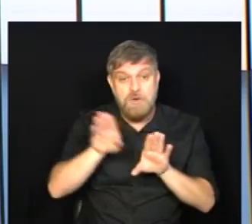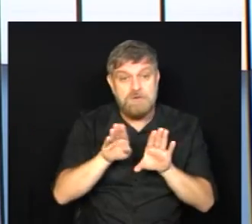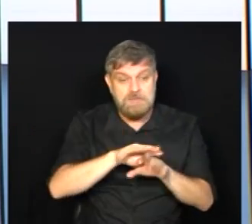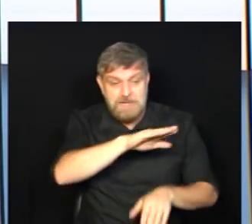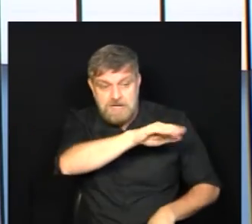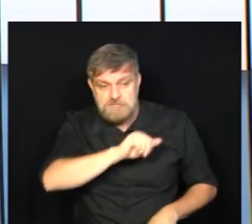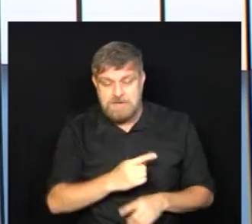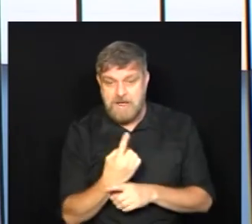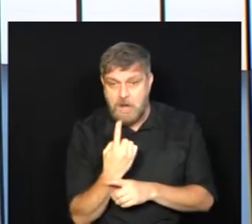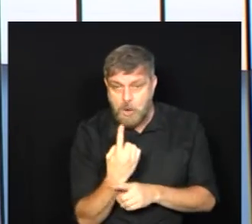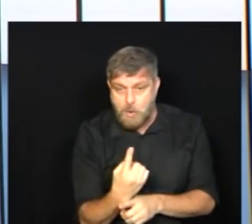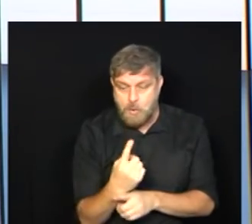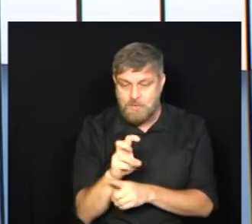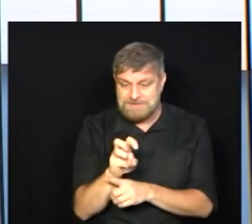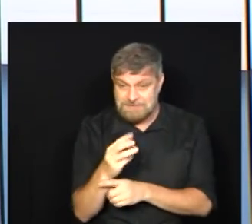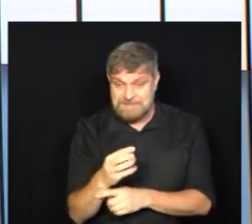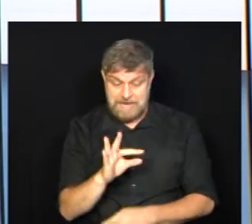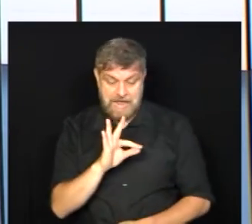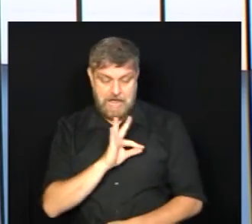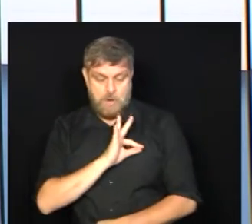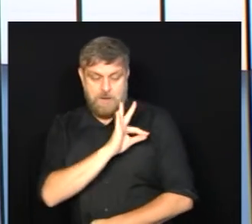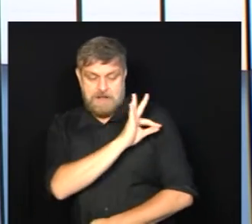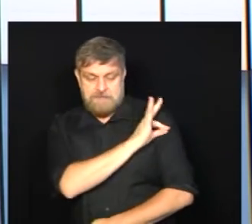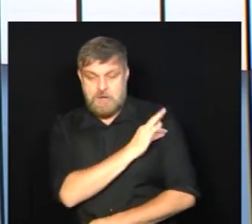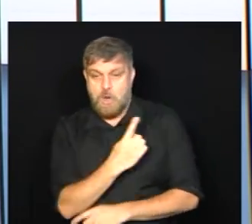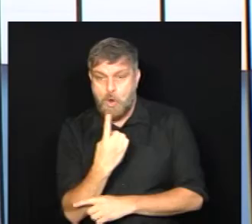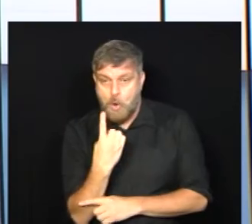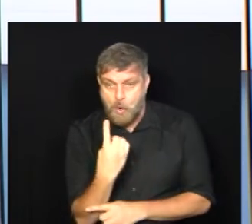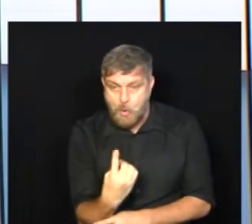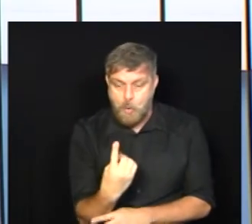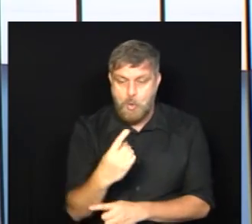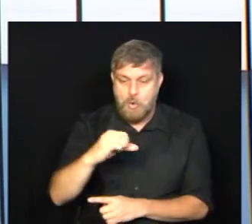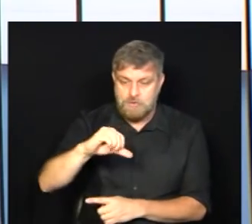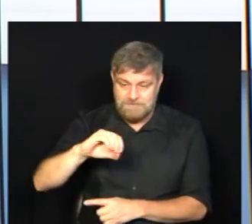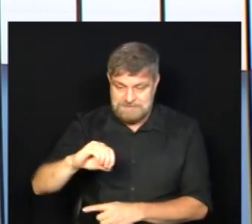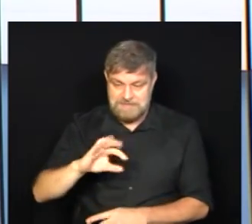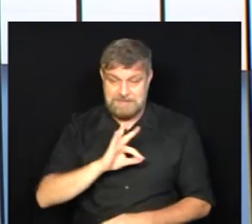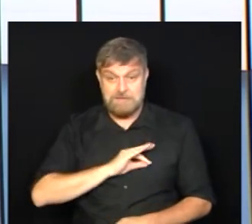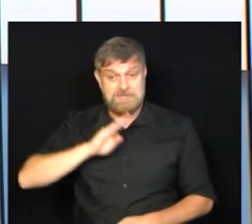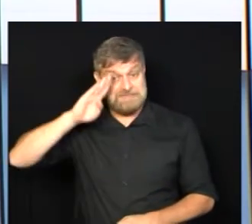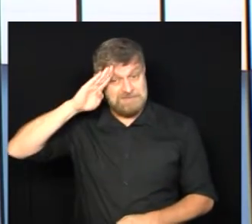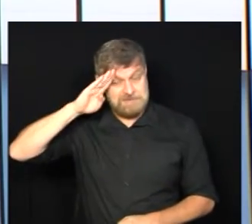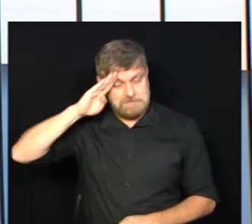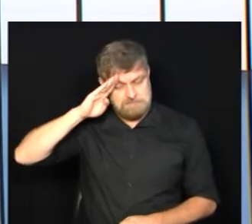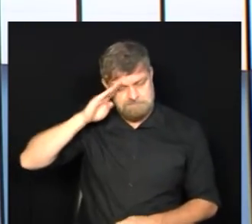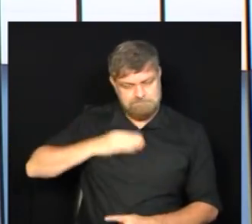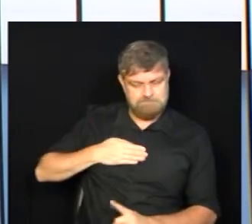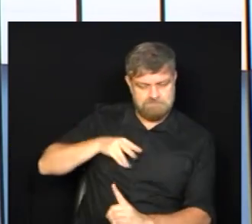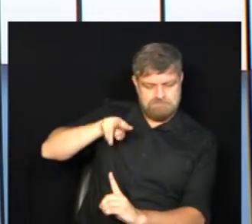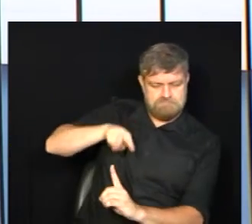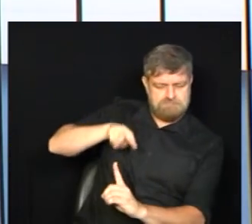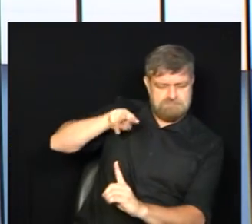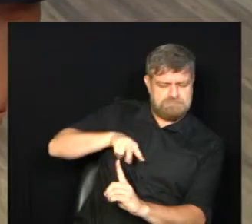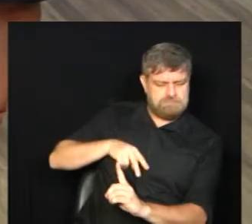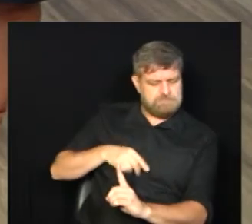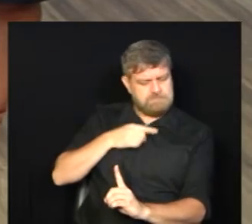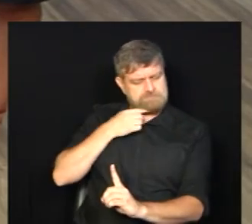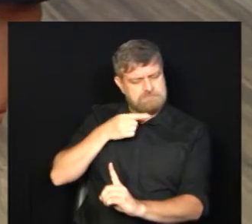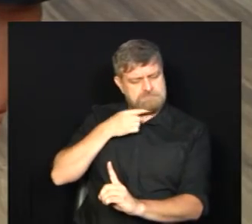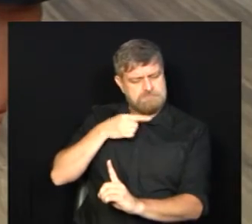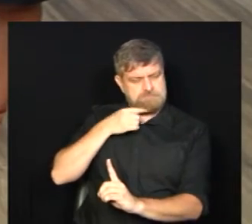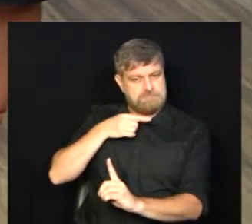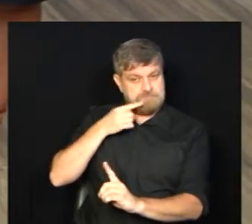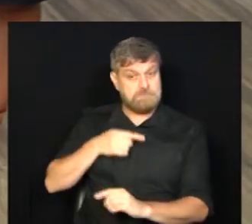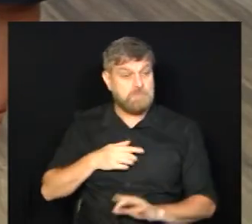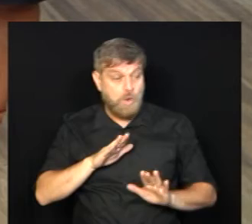o 153 da Guarda Municipal ou 190 da Polícia Militar, caso haja qualquer desconfiança. Então, atenção aí